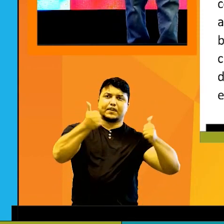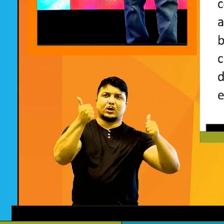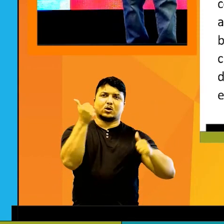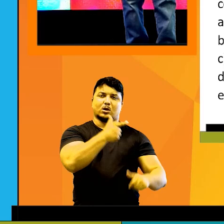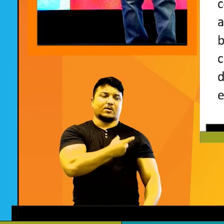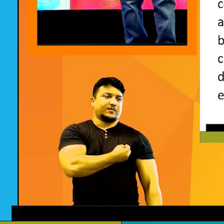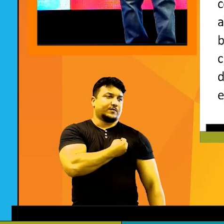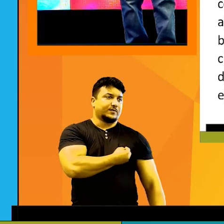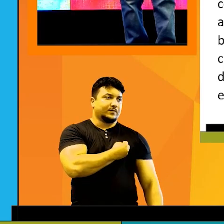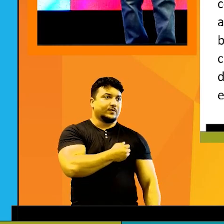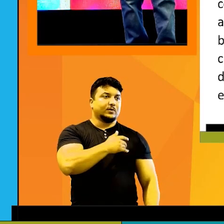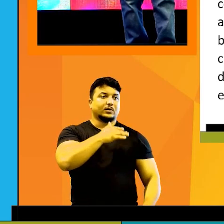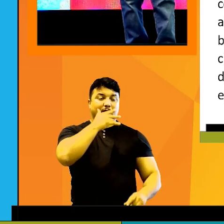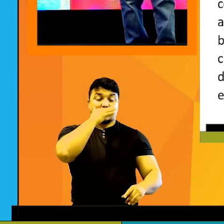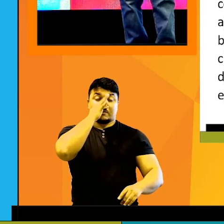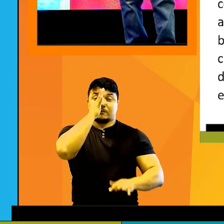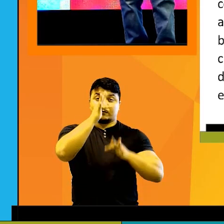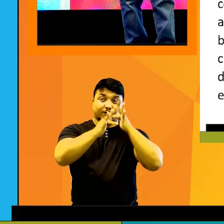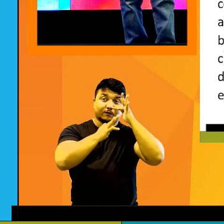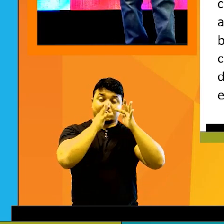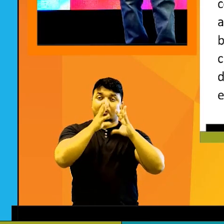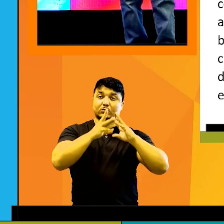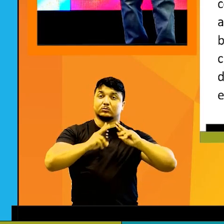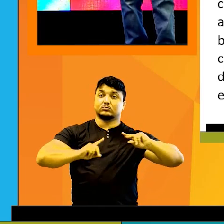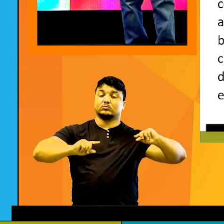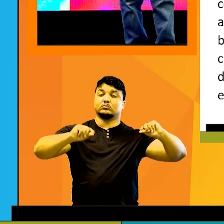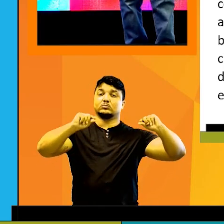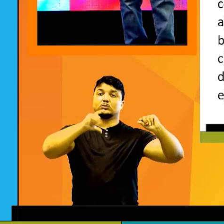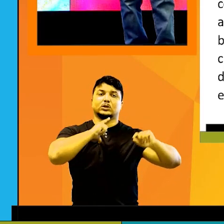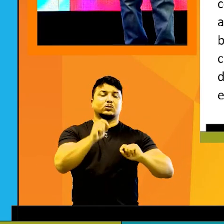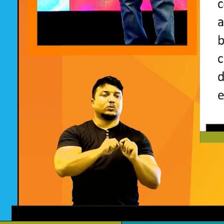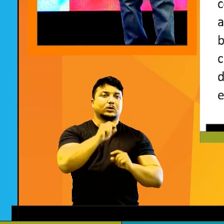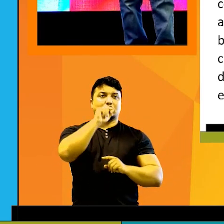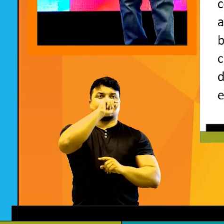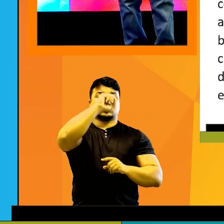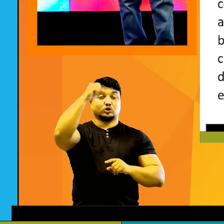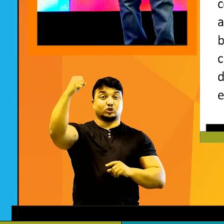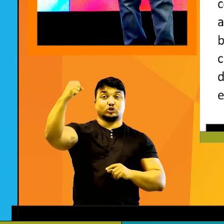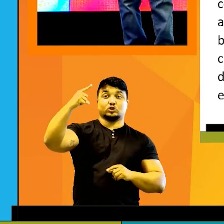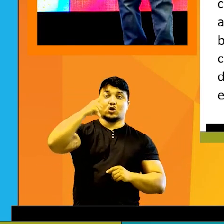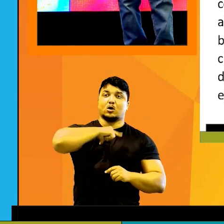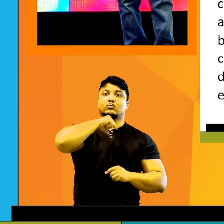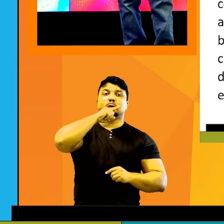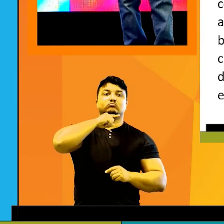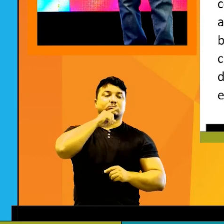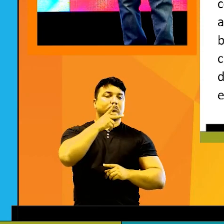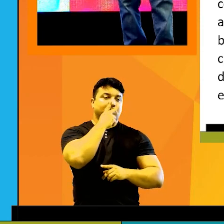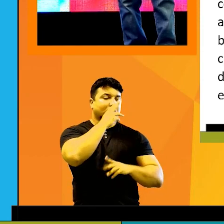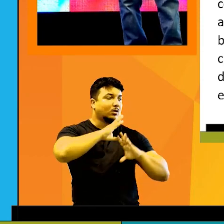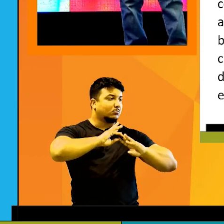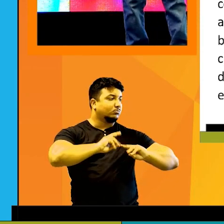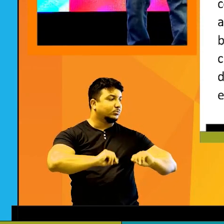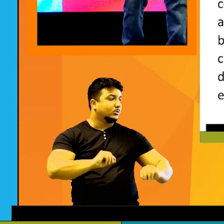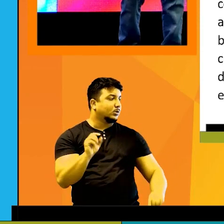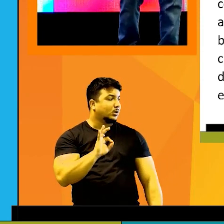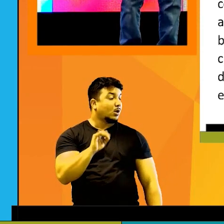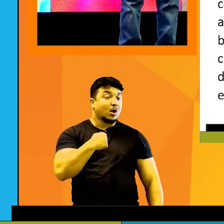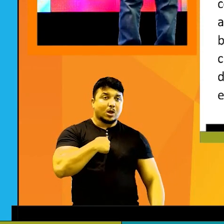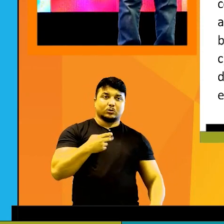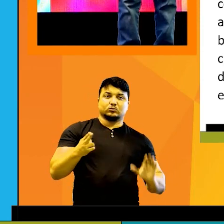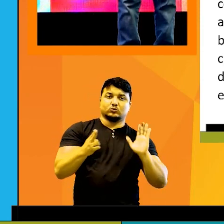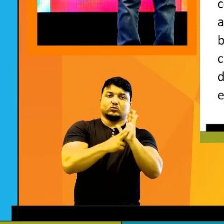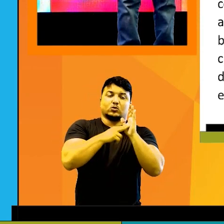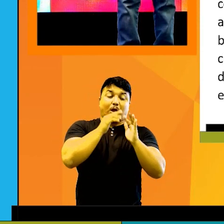vida. A flor que desbrocha ao romper da alva, um só giro do sol não mais vegeta. Eu sou